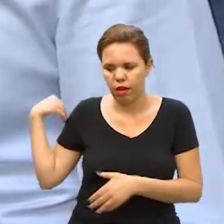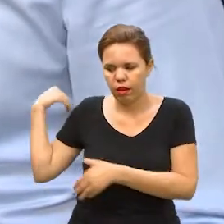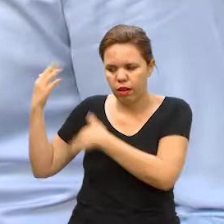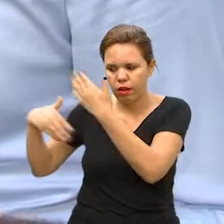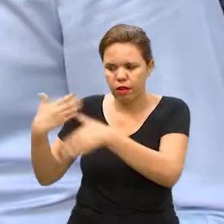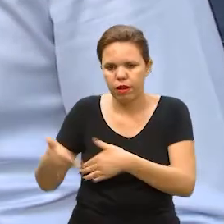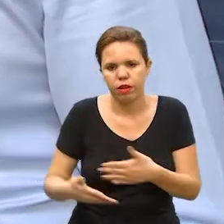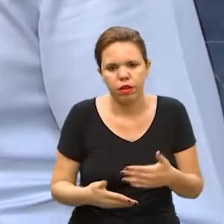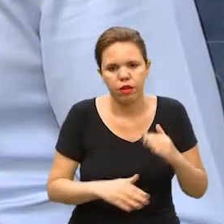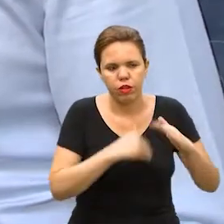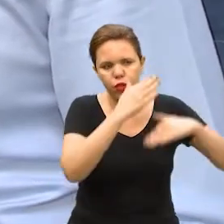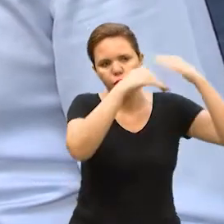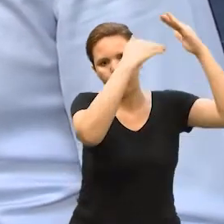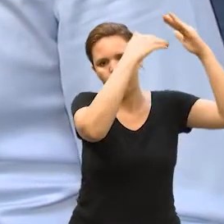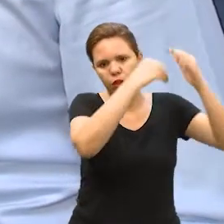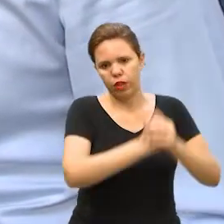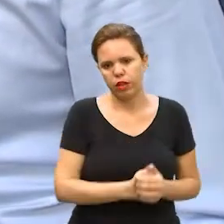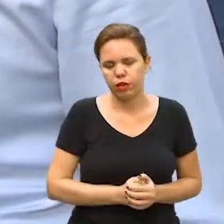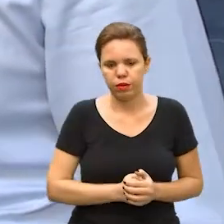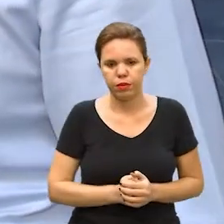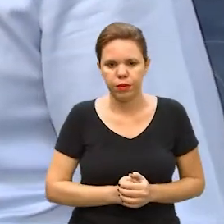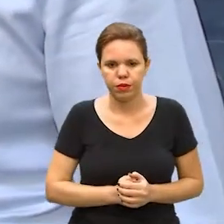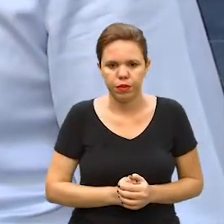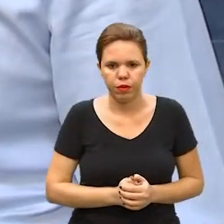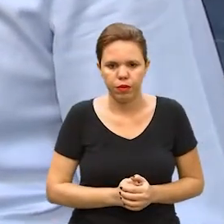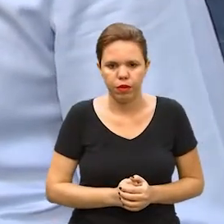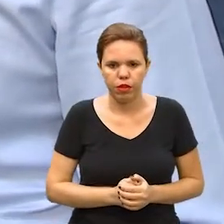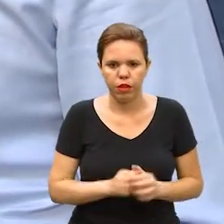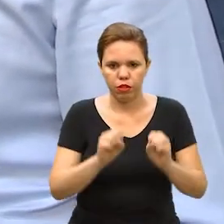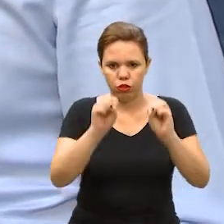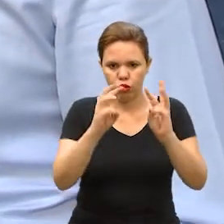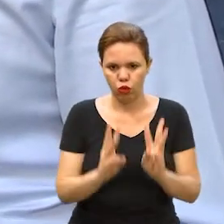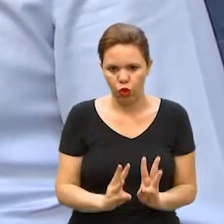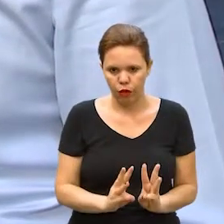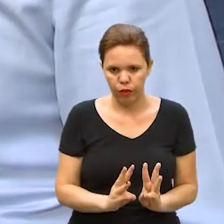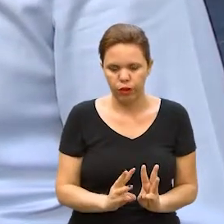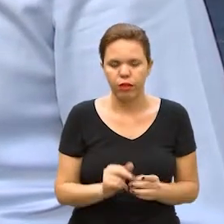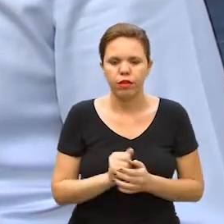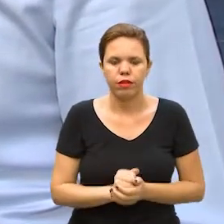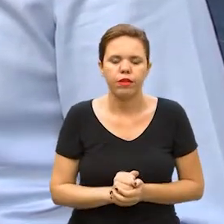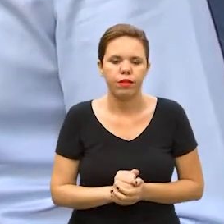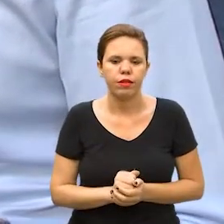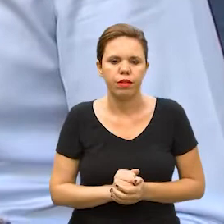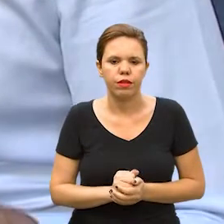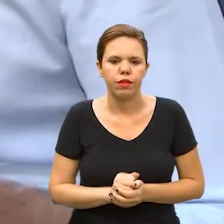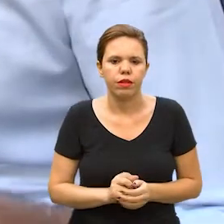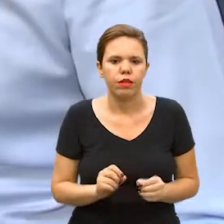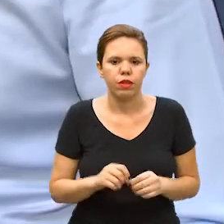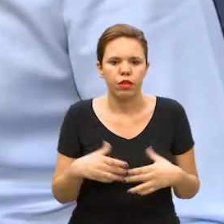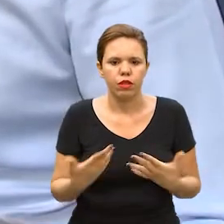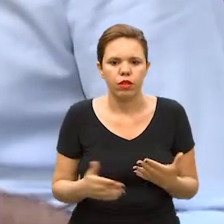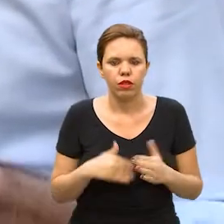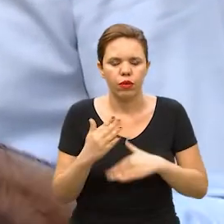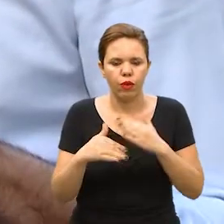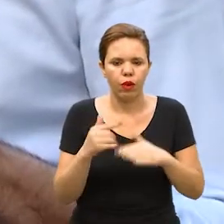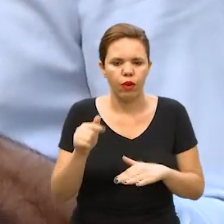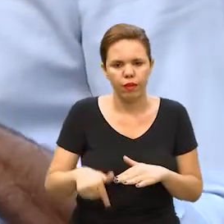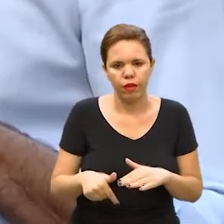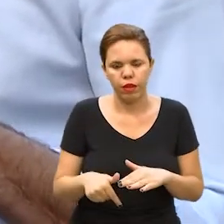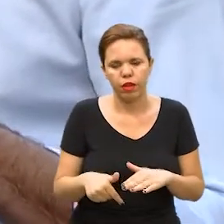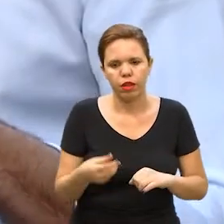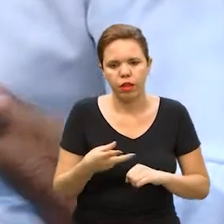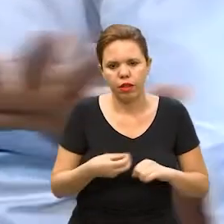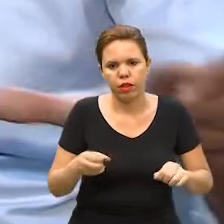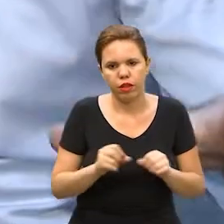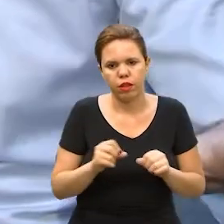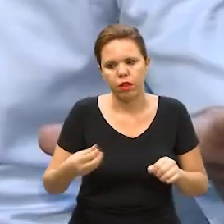começou no desenvolvimento de software. Então, quando a CIT desenvolve um software, esse software